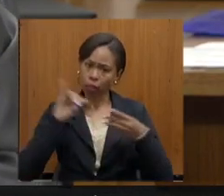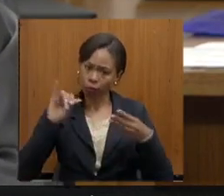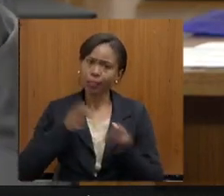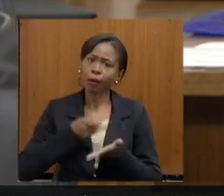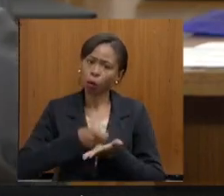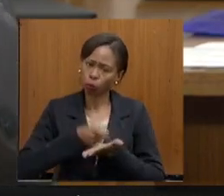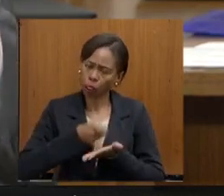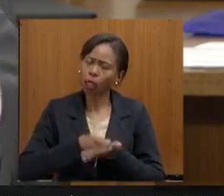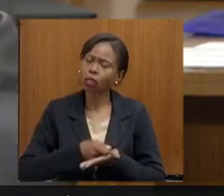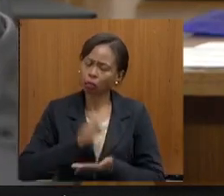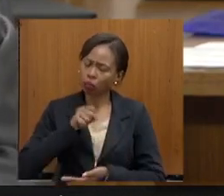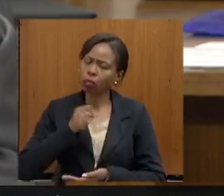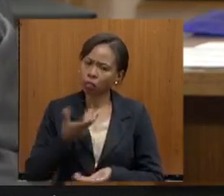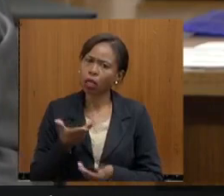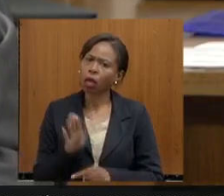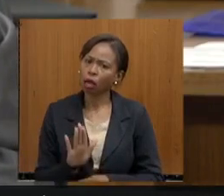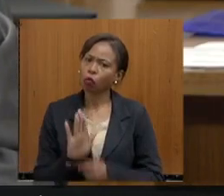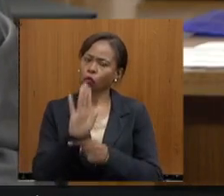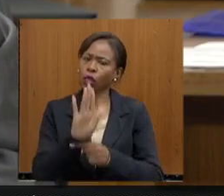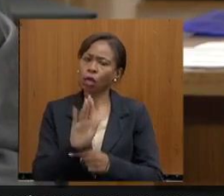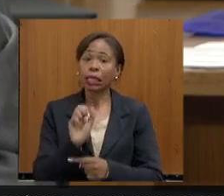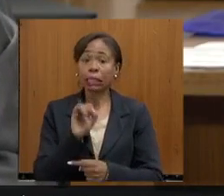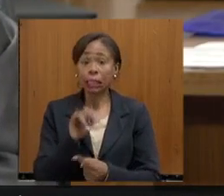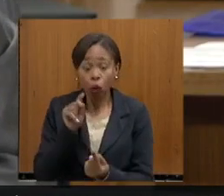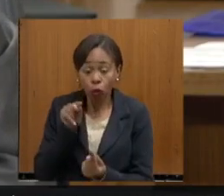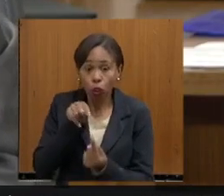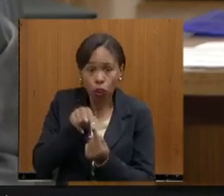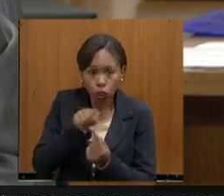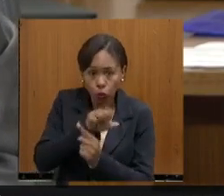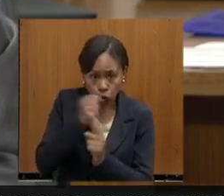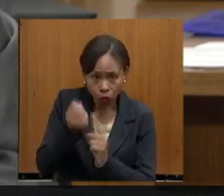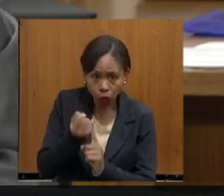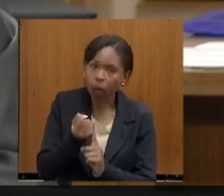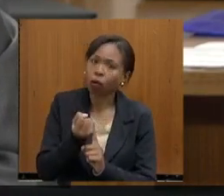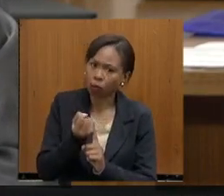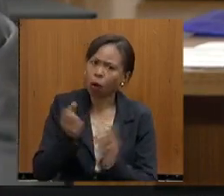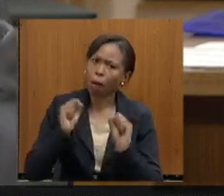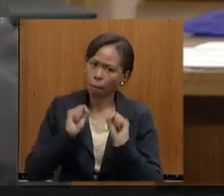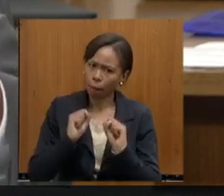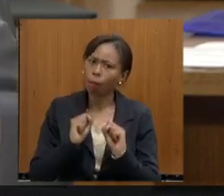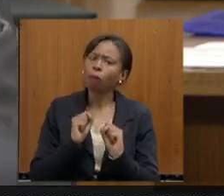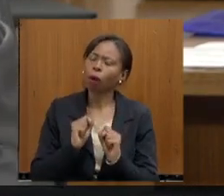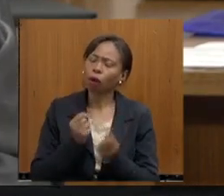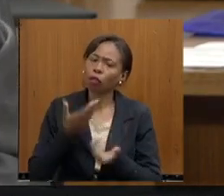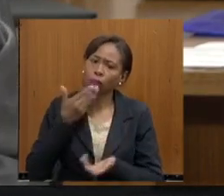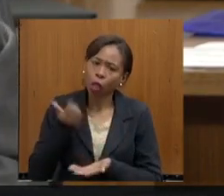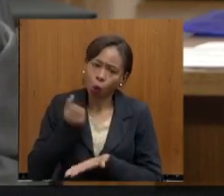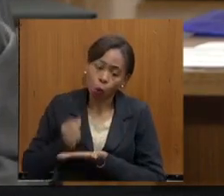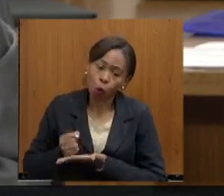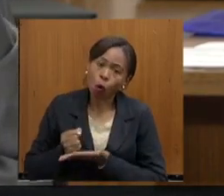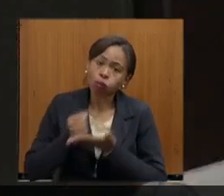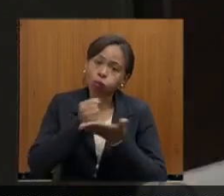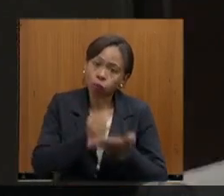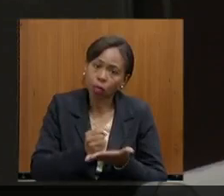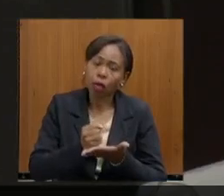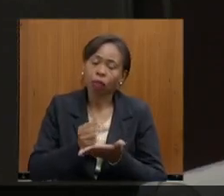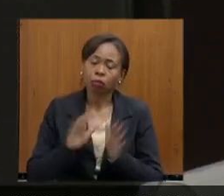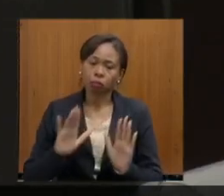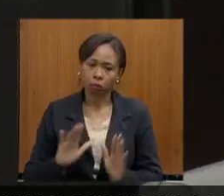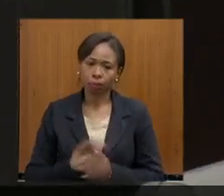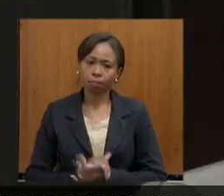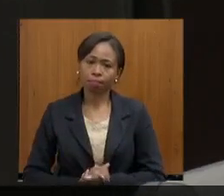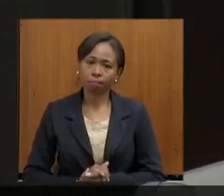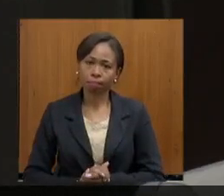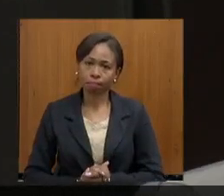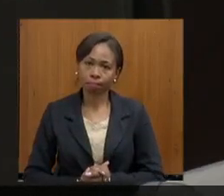podendo prover esse tiver um objetivo social obviamente que a gente pode prover com condições os privilegiados